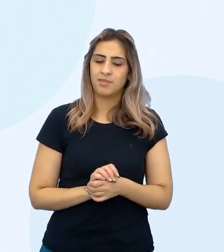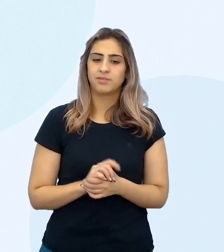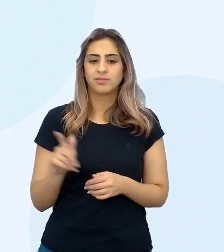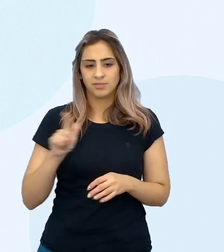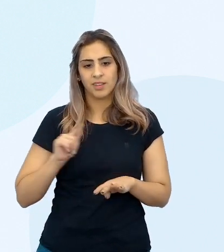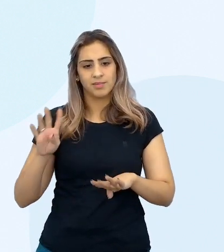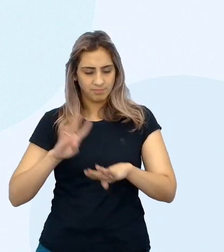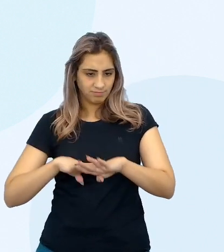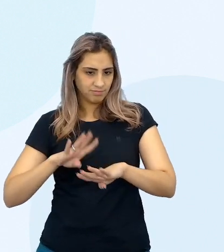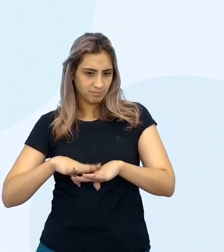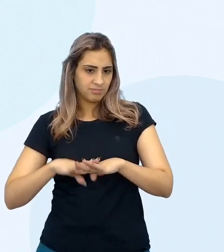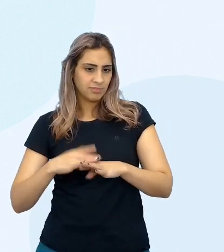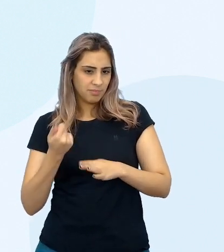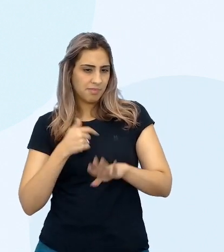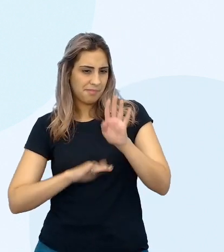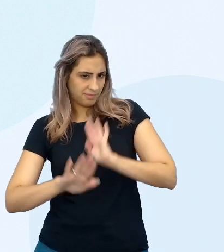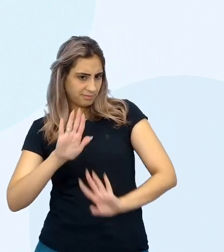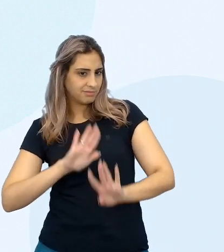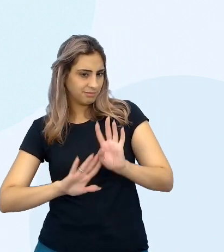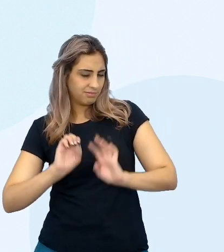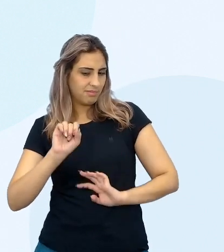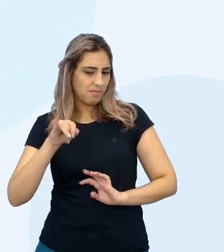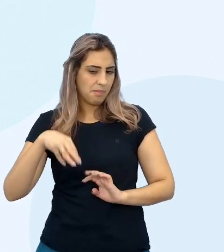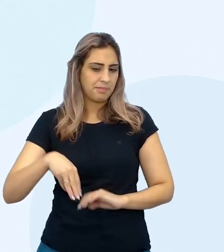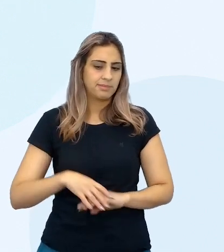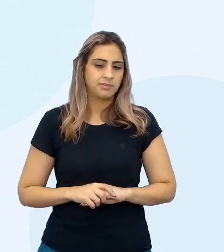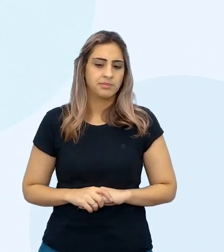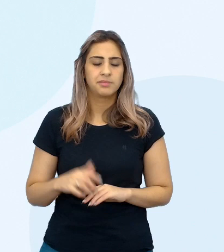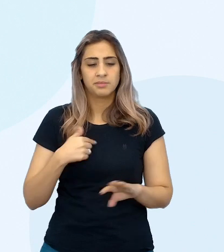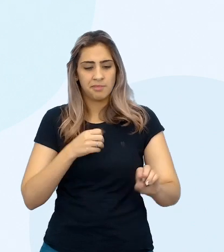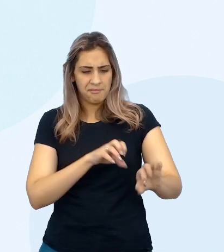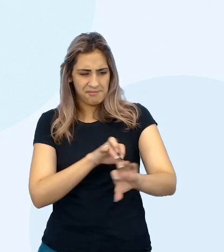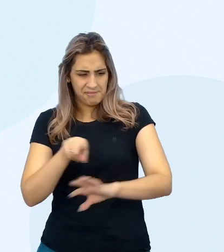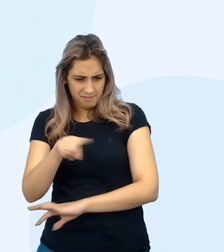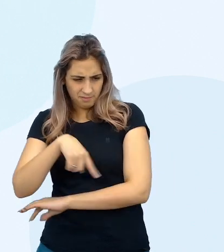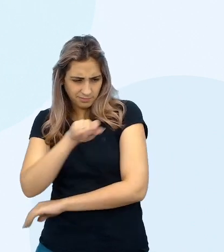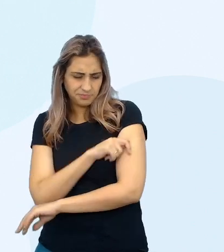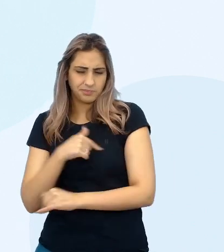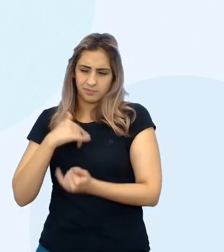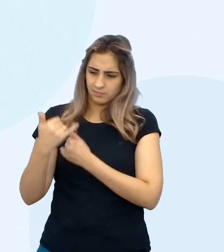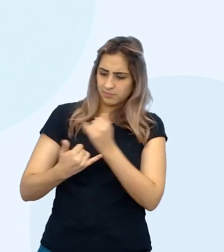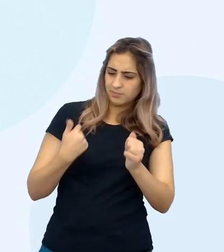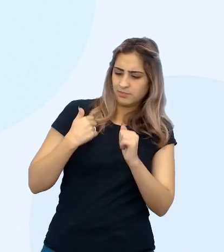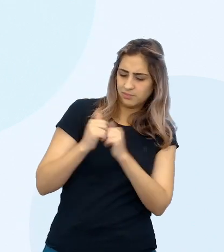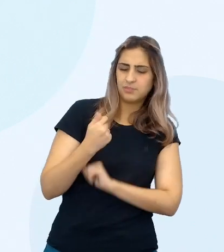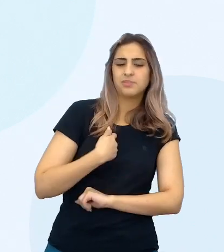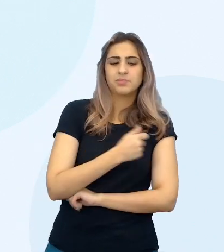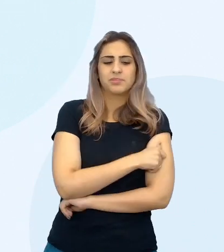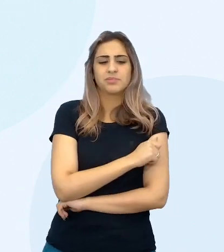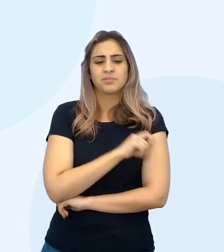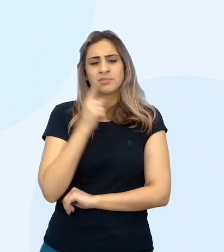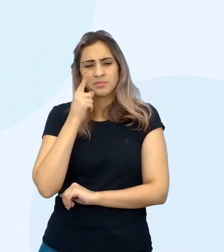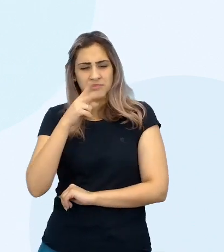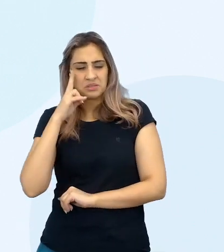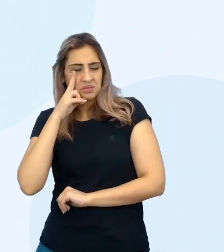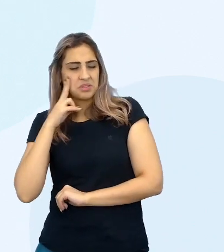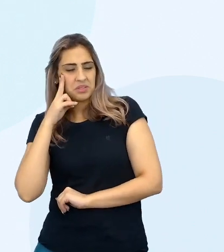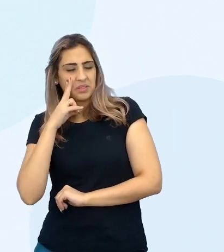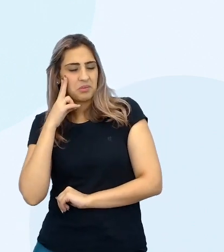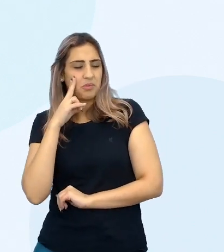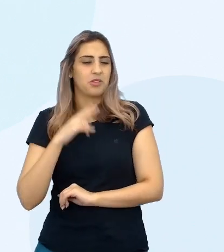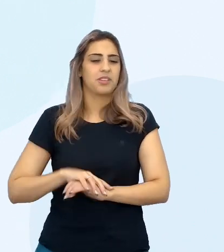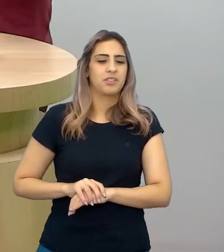da matemática, tem que tomar esse cuidado, Você né? sabe quando eu ensinava isso aí com os meus alunos, a gente fazia uma brincadeirinha, né? Ó, você tá sonhando, você tá lá